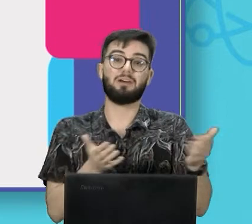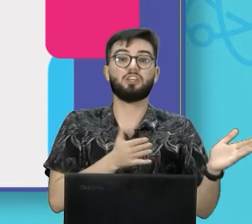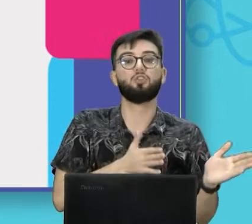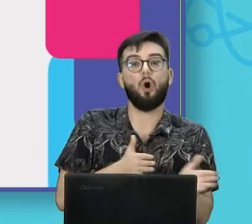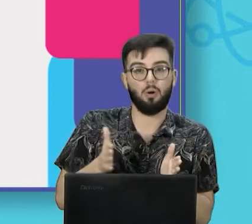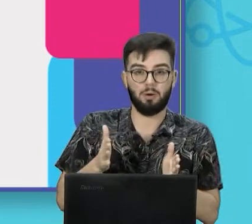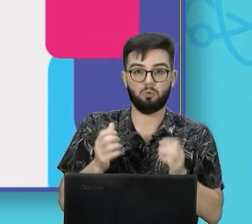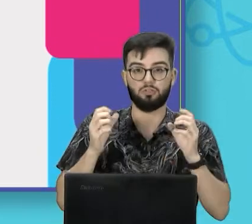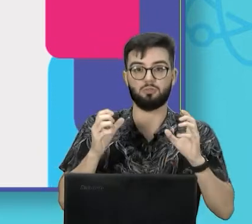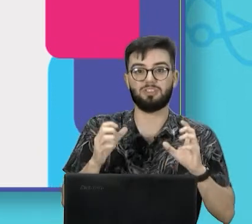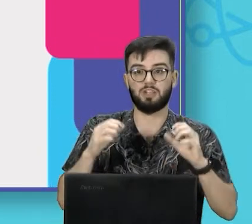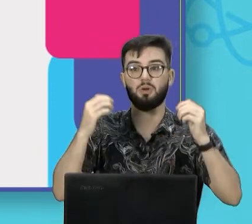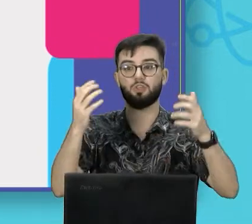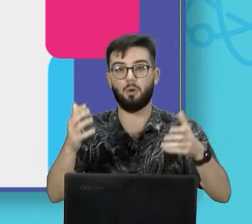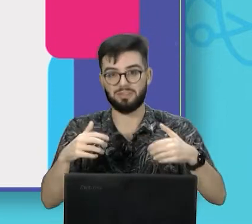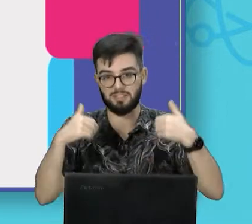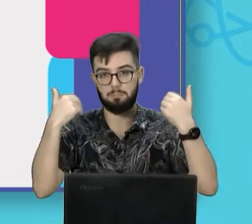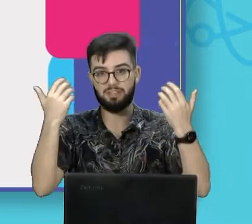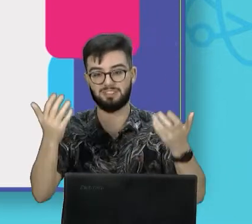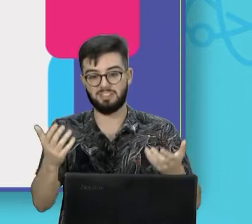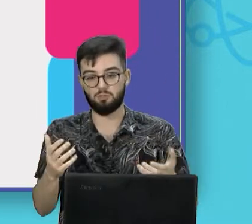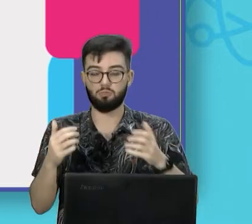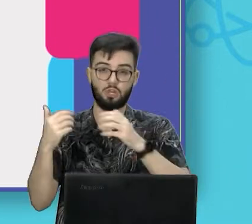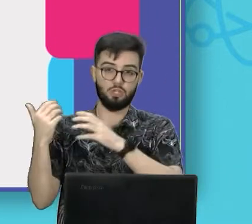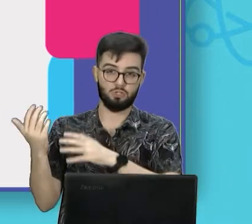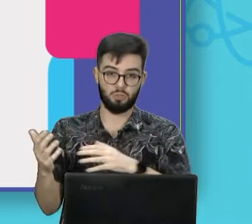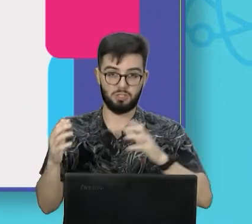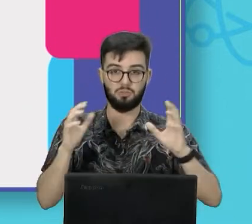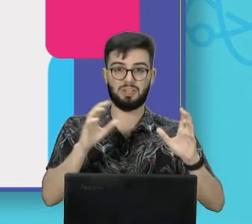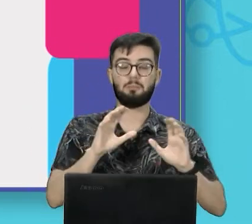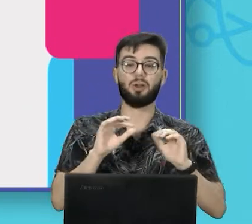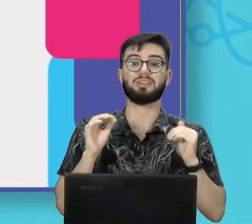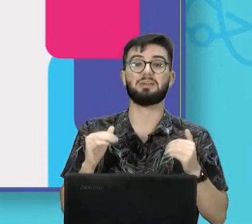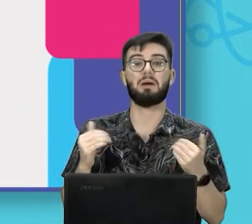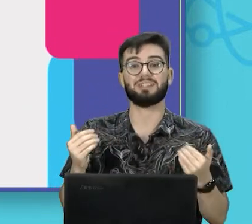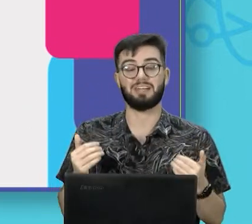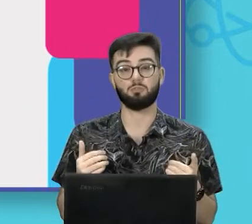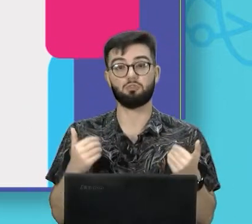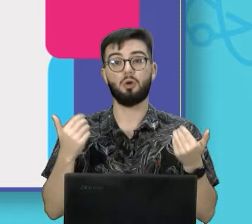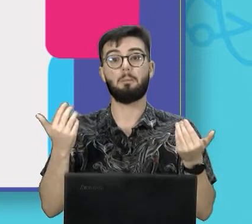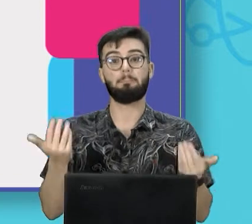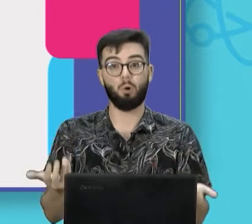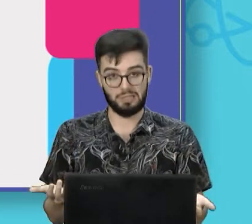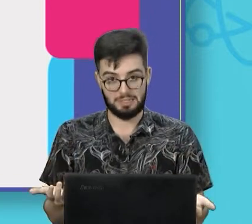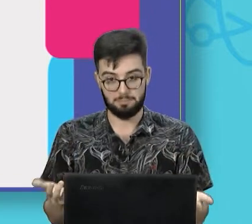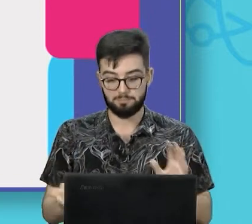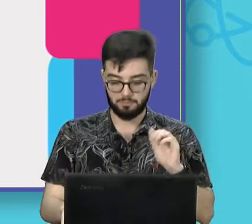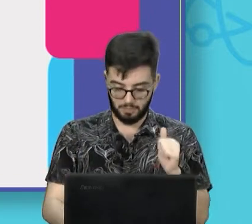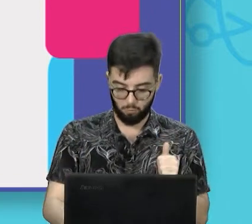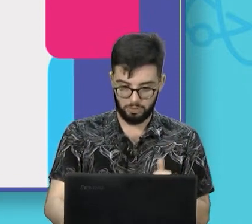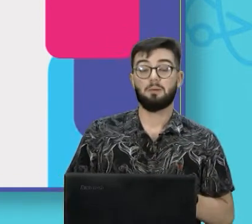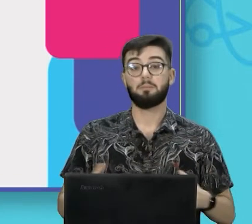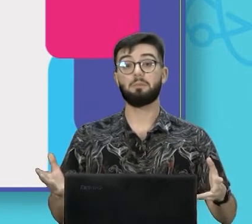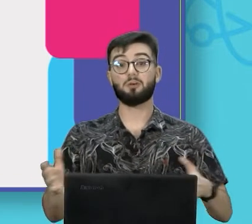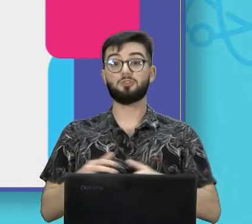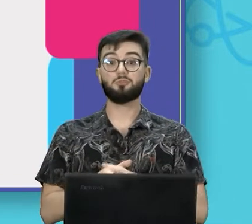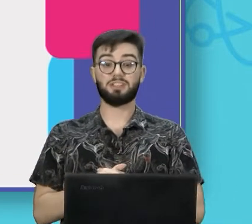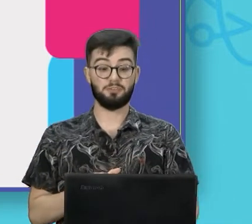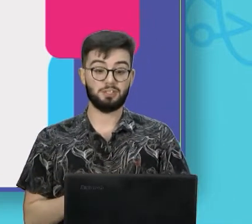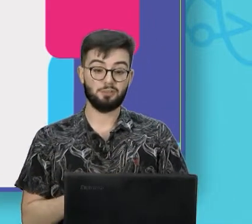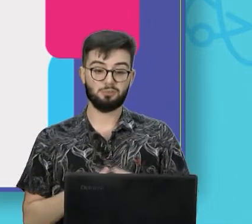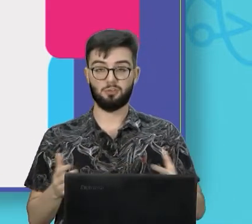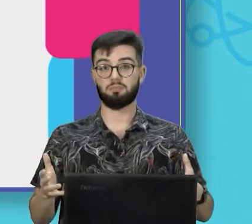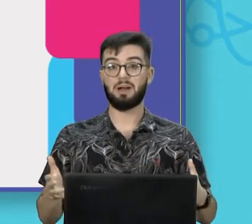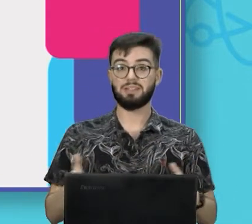através da palavra Norma ou seja o que segue uma nova segue preceitos jurídicos elaborados em vazados por lei tranquilo